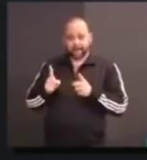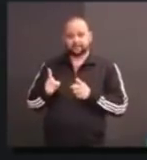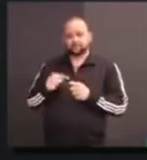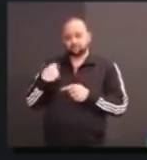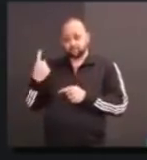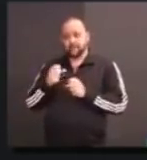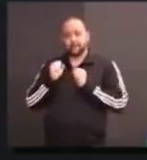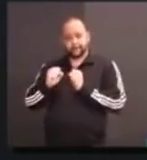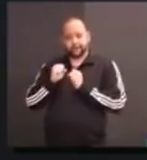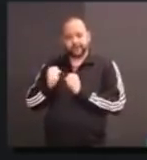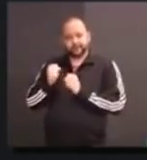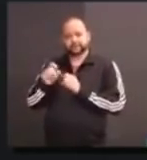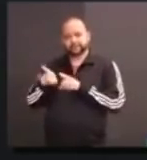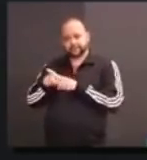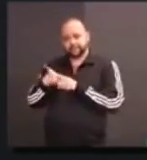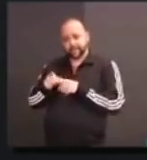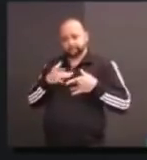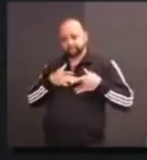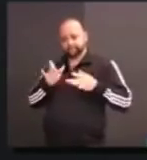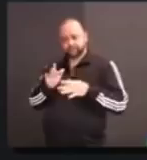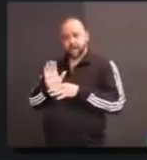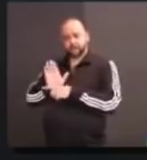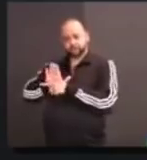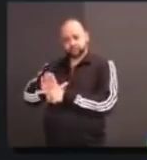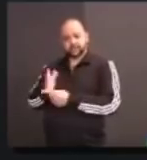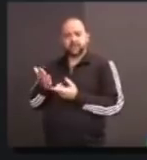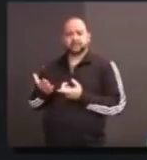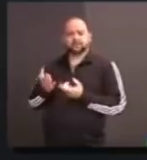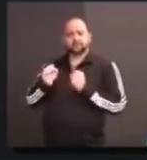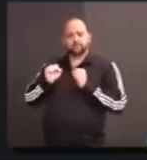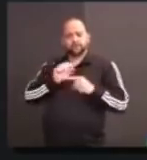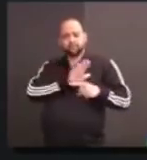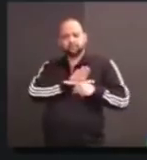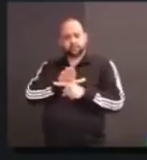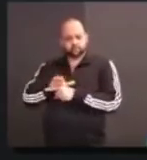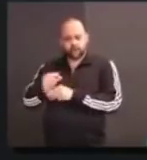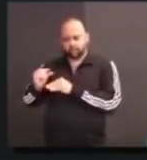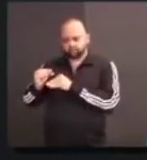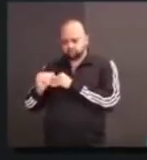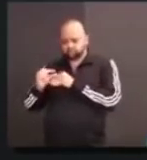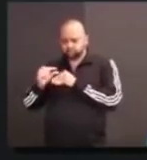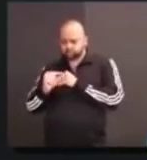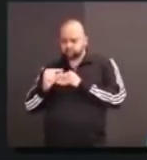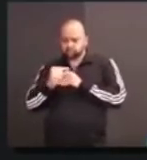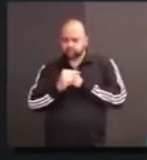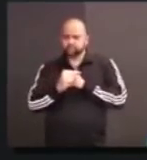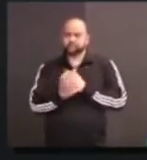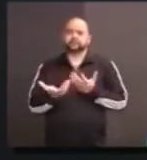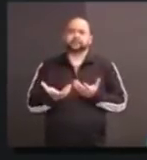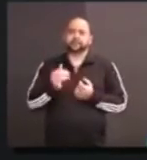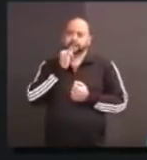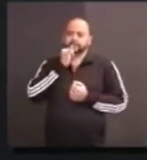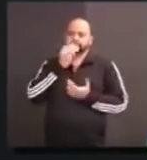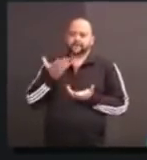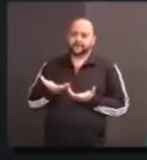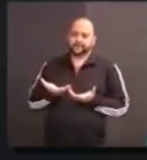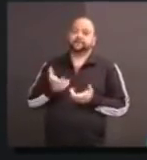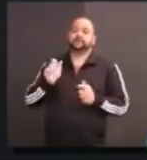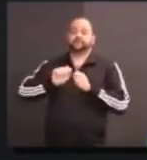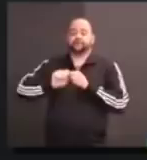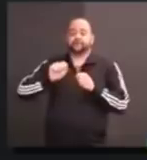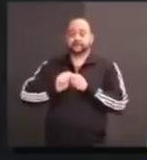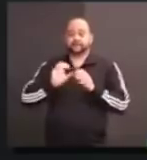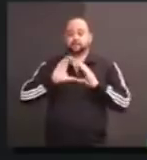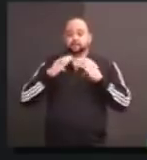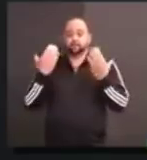a mão no bolso, nós podemos cooperar, nós não precisamos, por exemplo, fazer aqui o que muitos